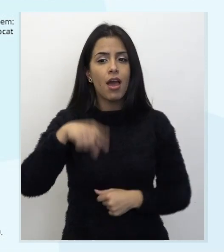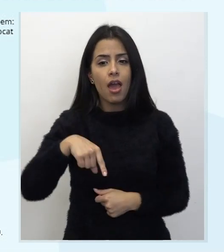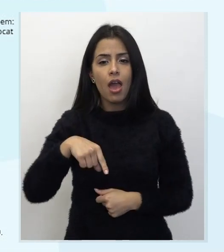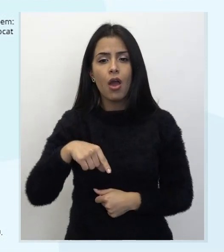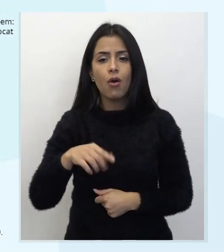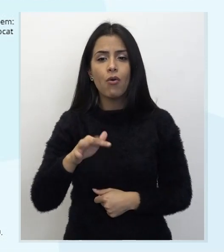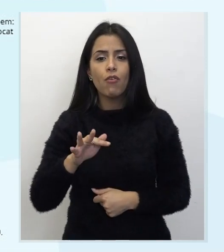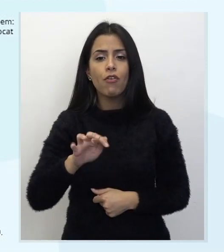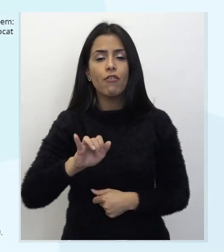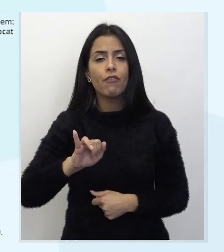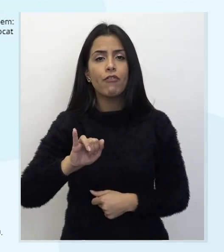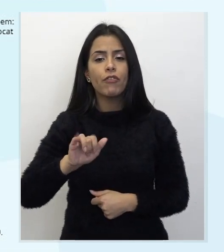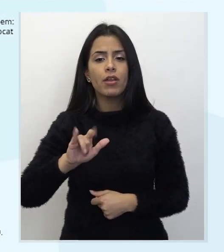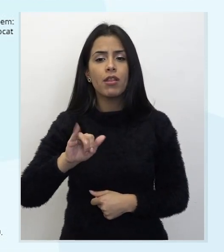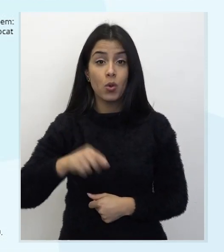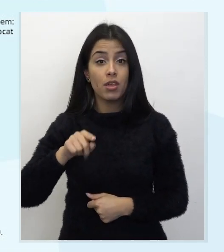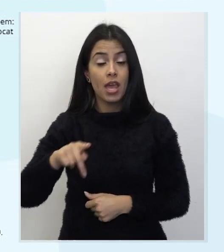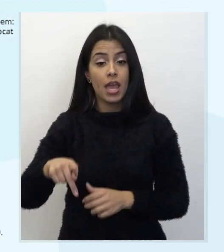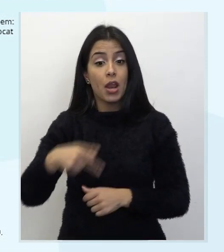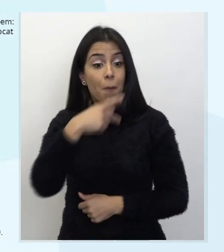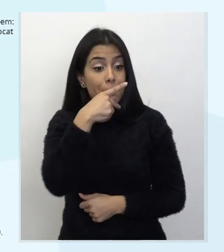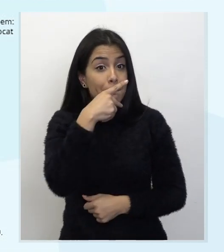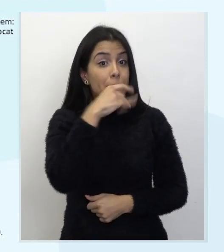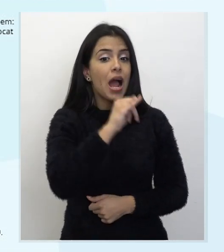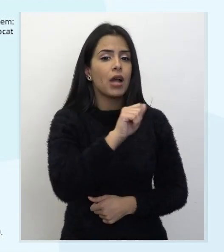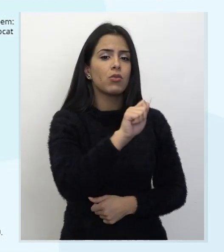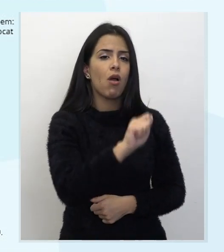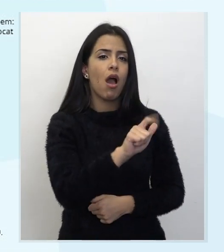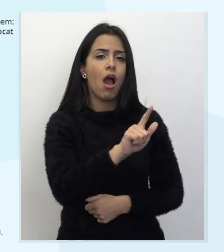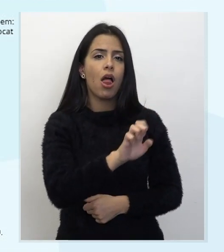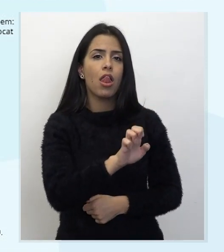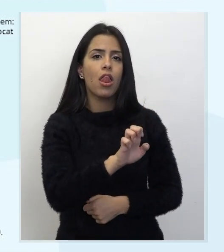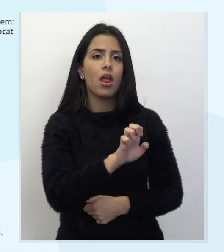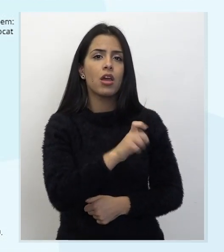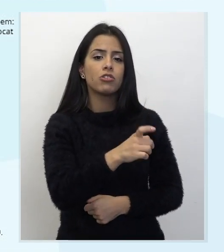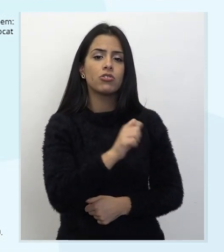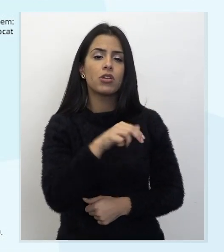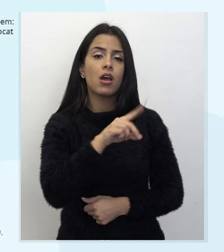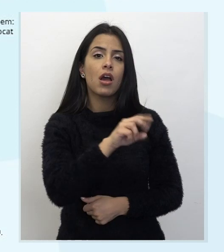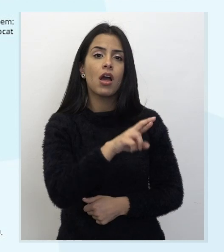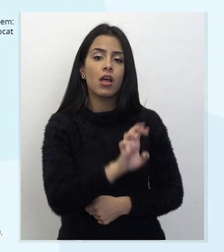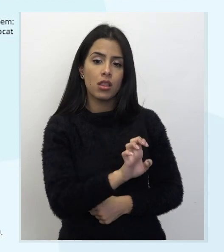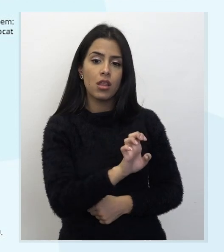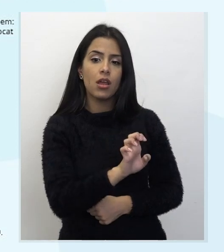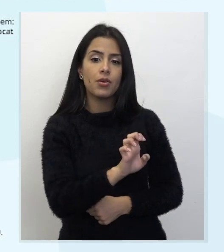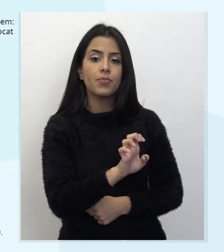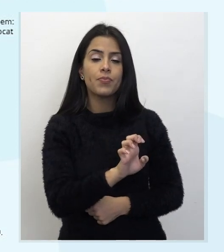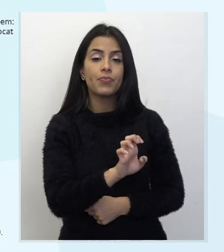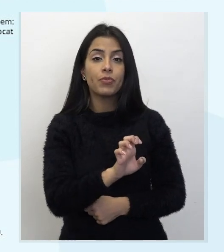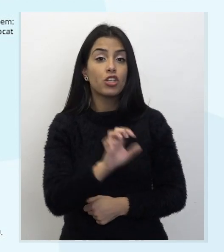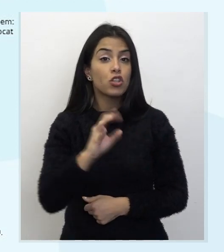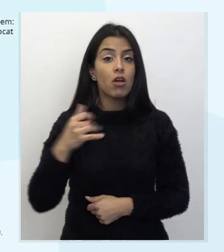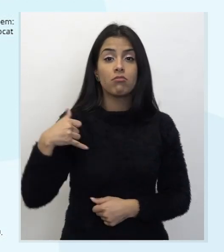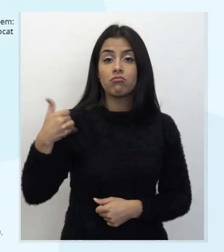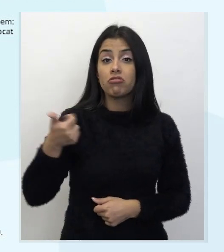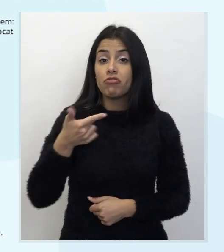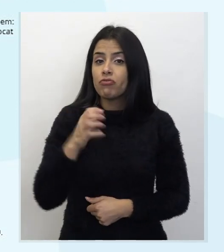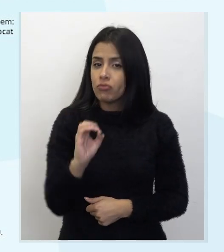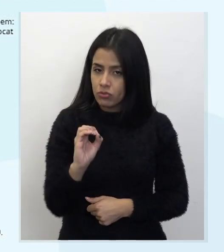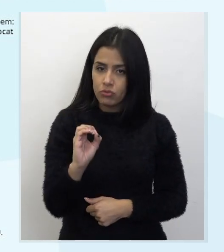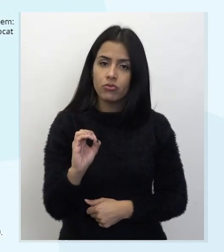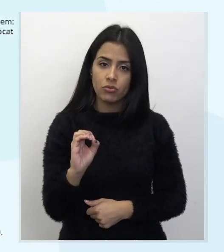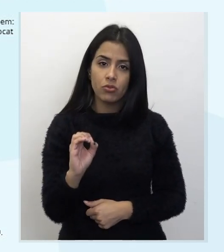de 338. E o Alexandre foi aí o sucessor de seu pai, ou seja, se tornando o rei da Macedônia,